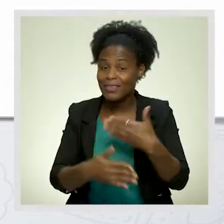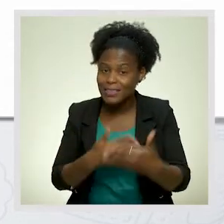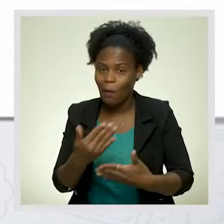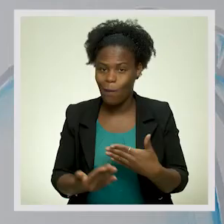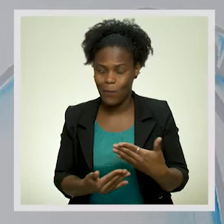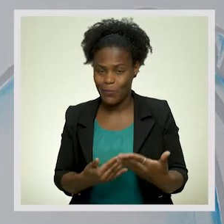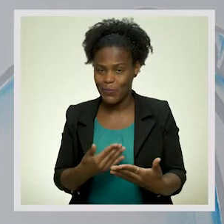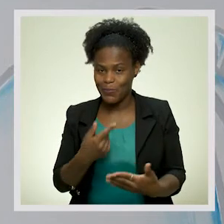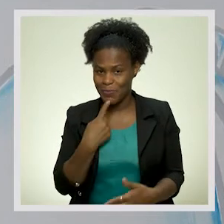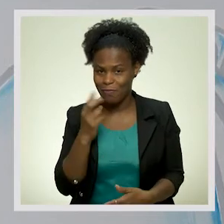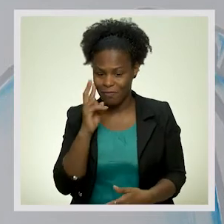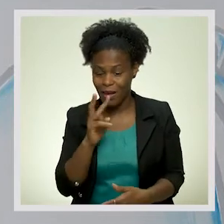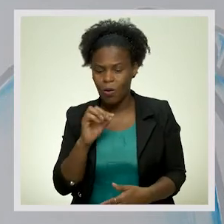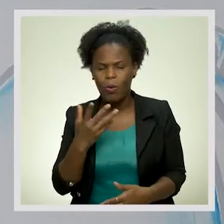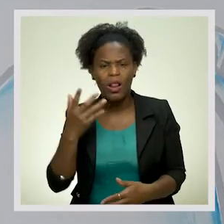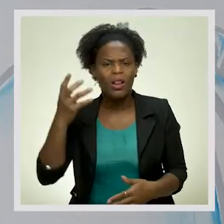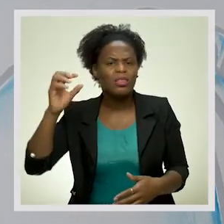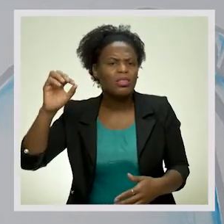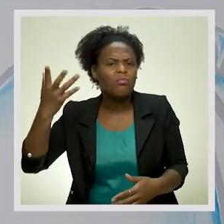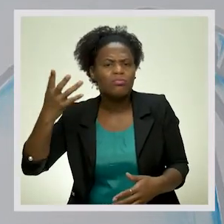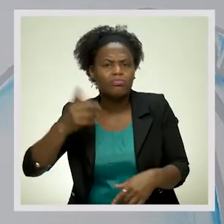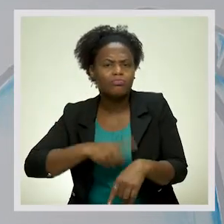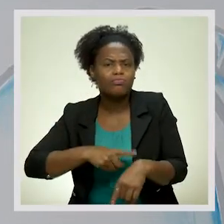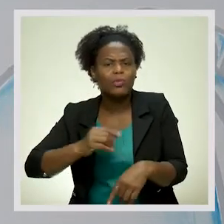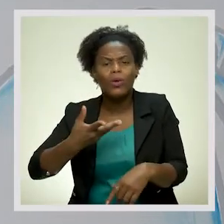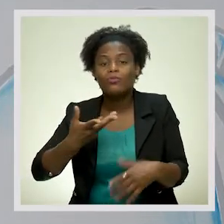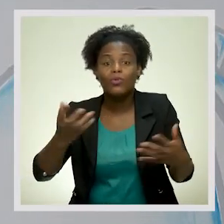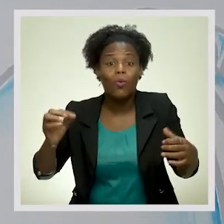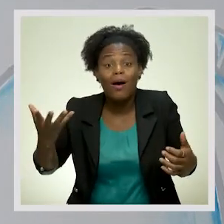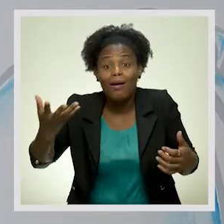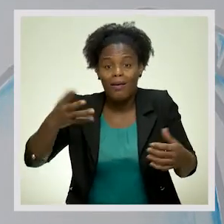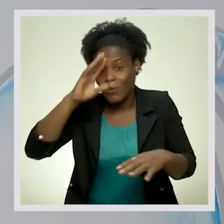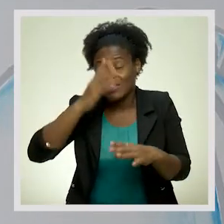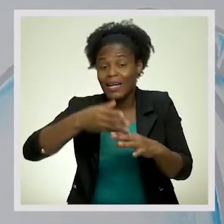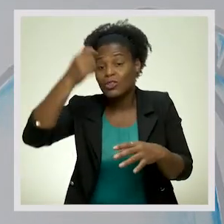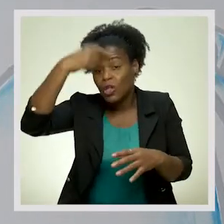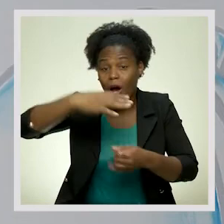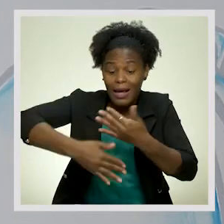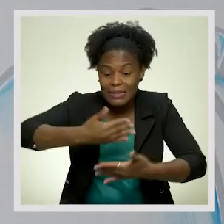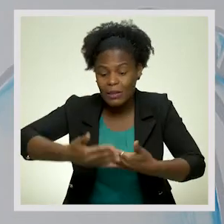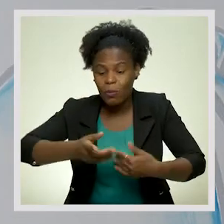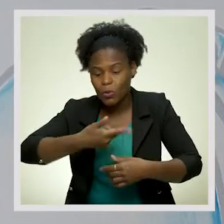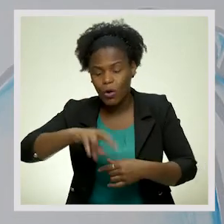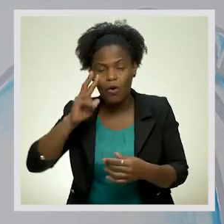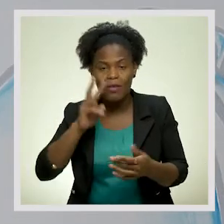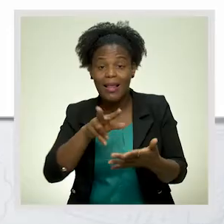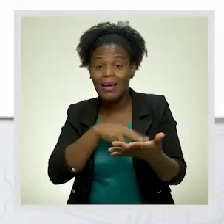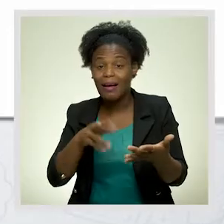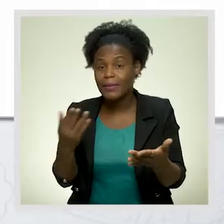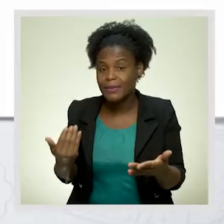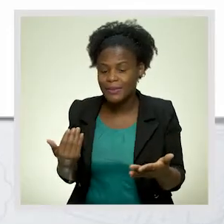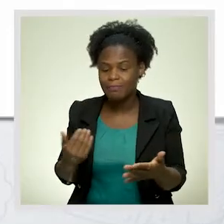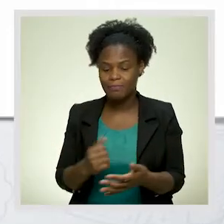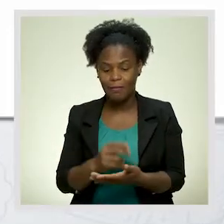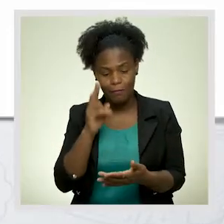ver? E qual é o tempo, o momento em que decorre a ação da história que acabamos de ler? Então vamos